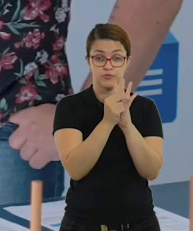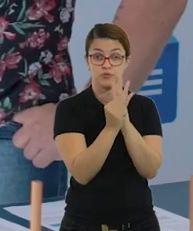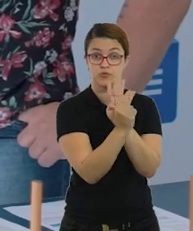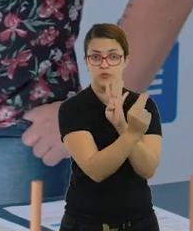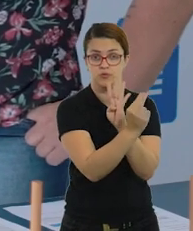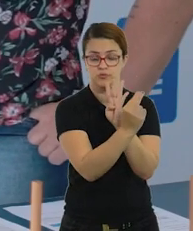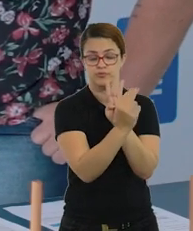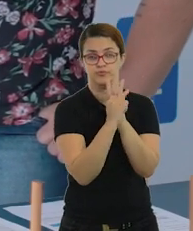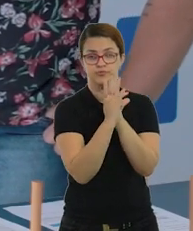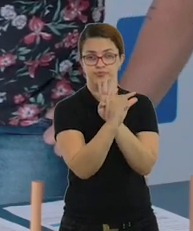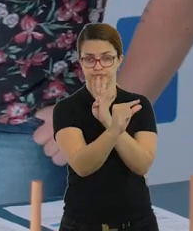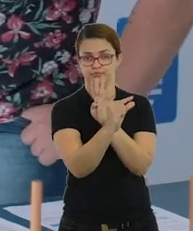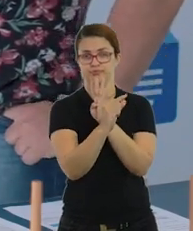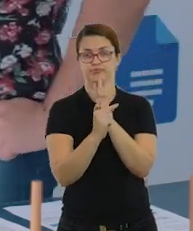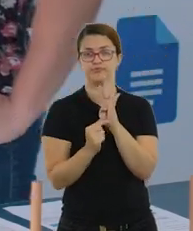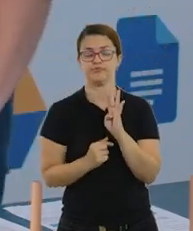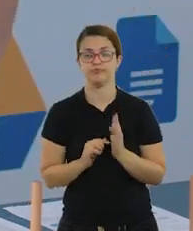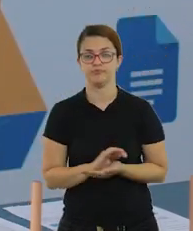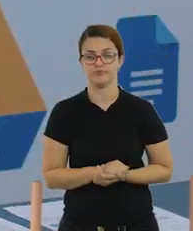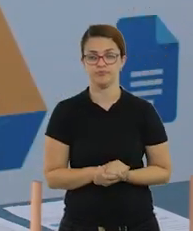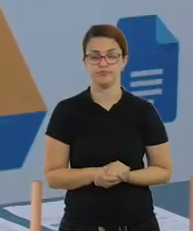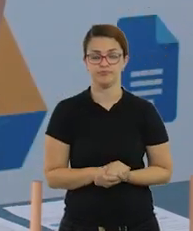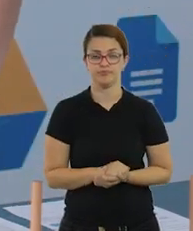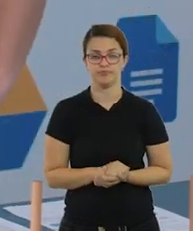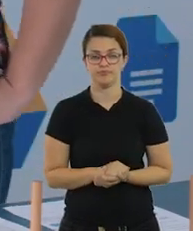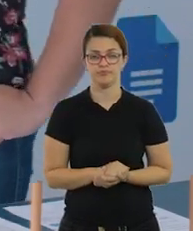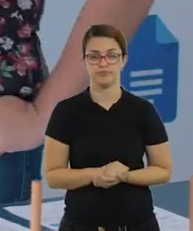escrever por extenso, tá?